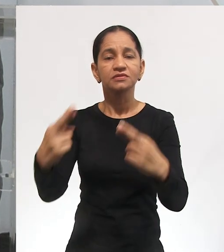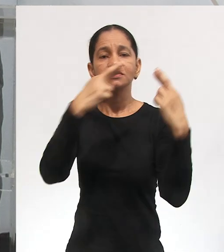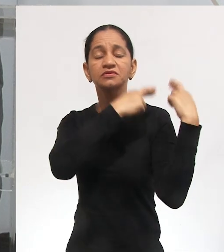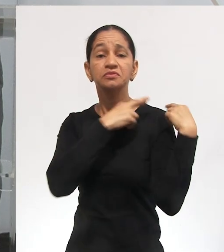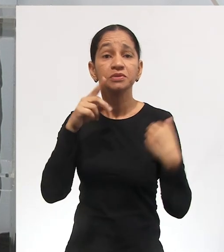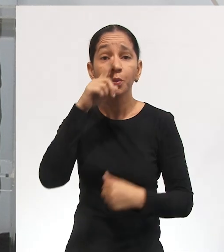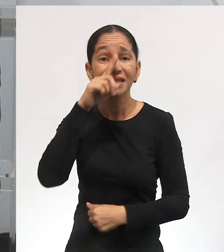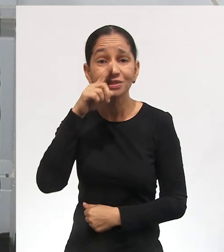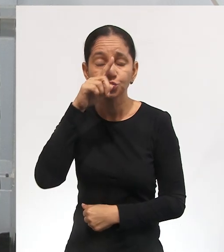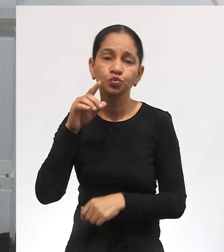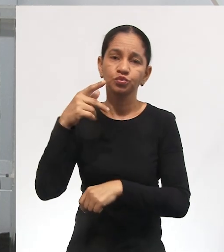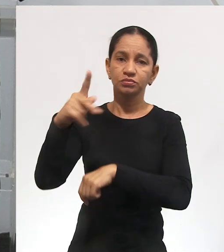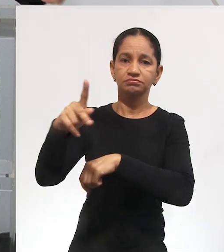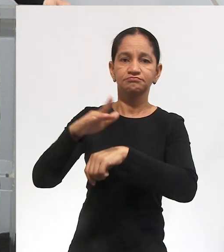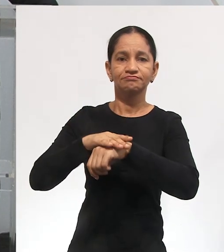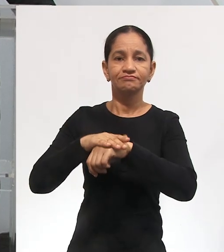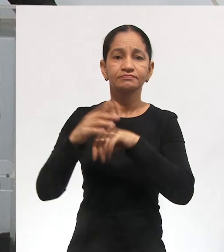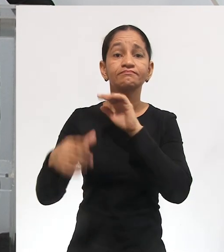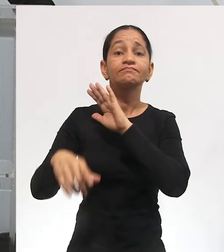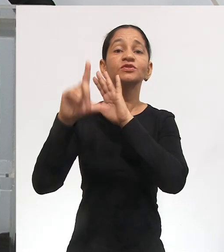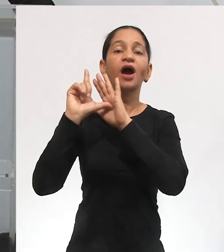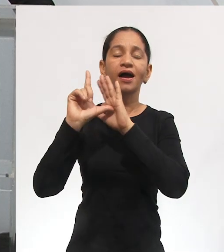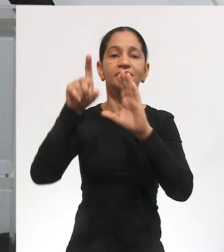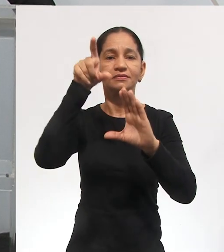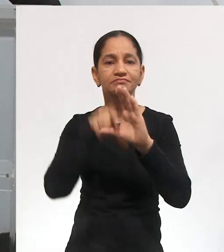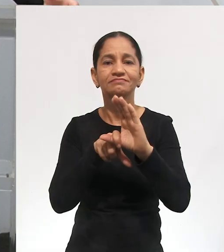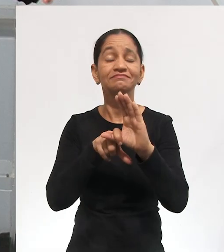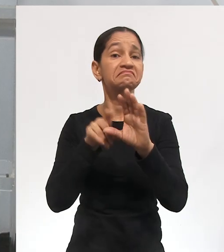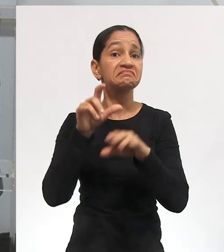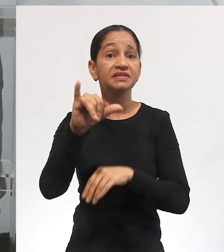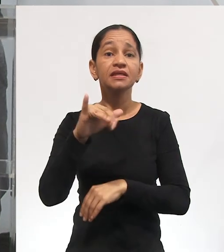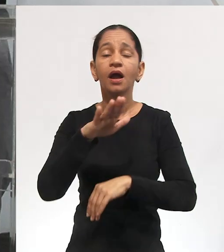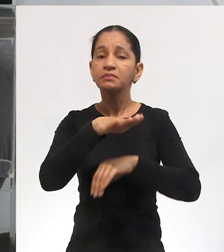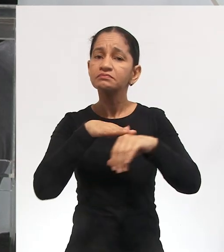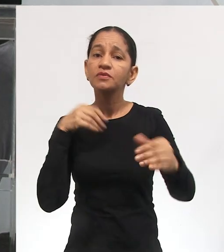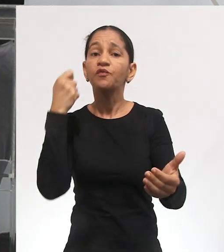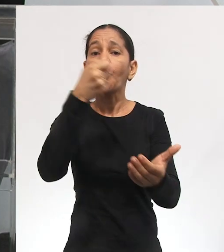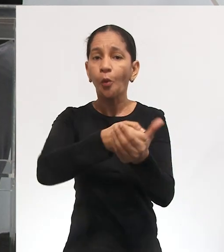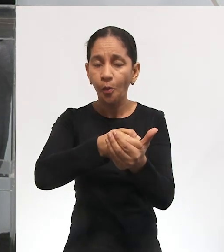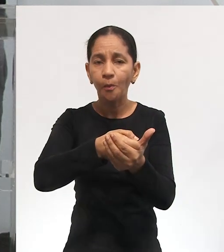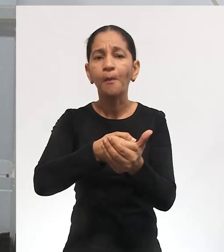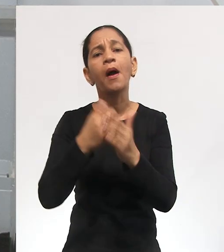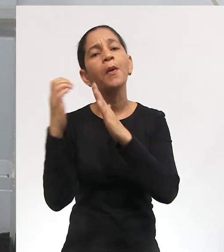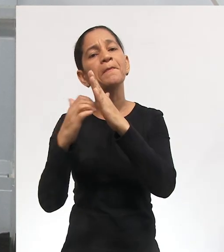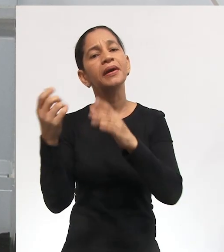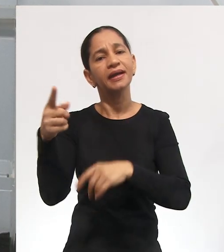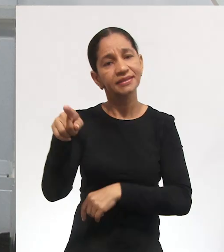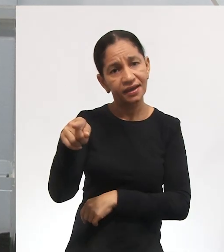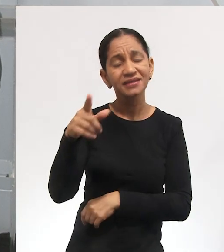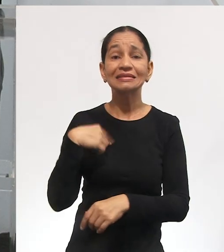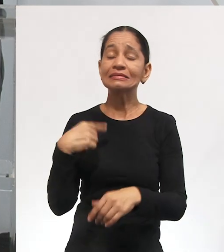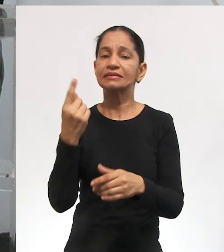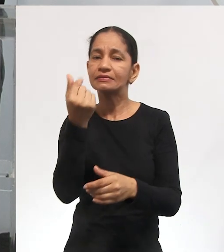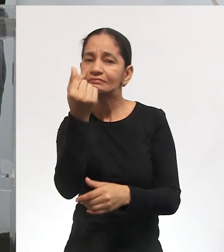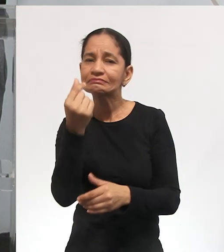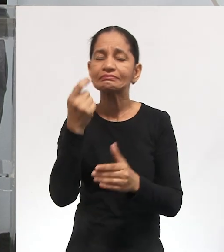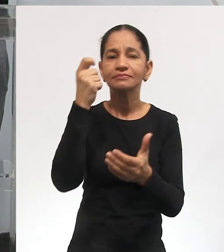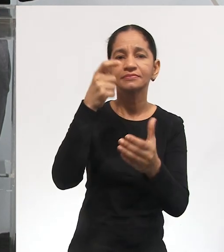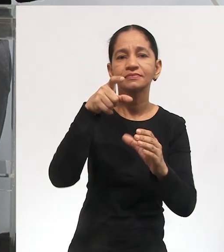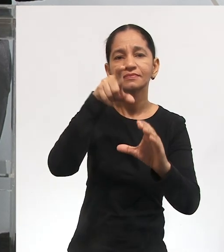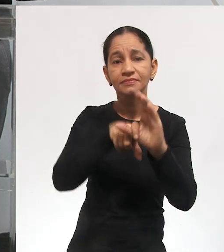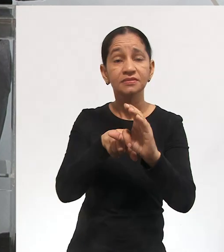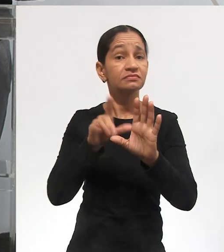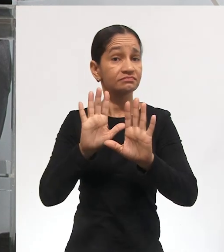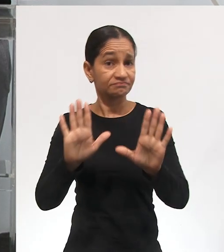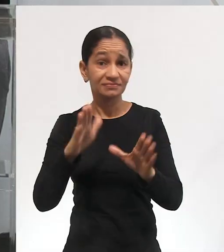as obrigações existentes anteriormente. Então, se eu opto por comprar uma empresa que tem débito com você, que é